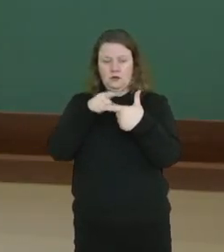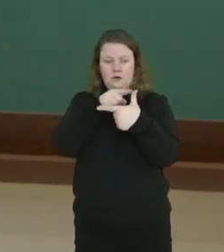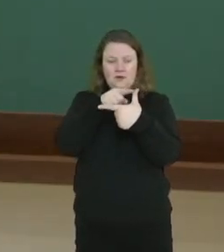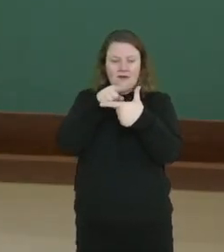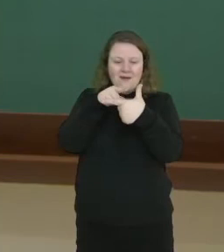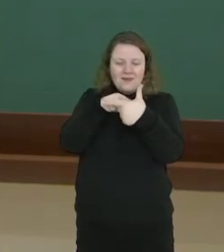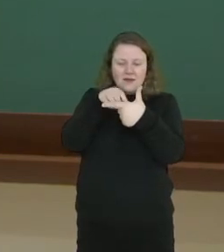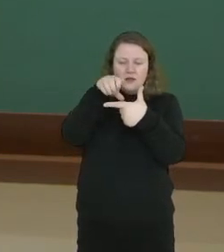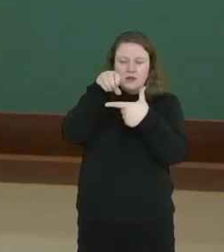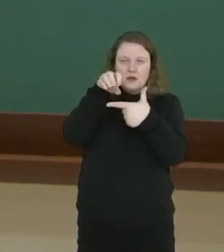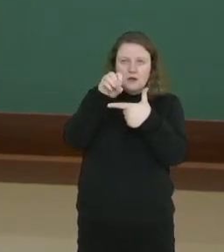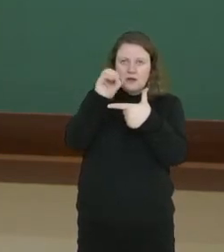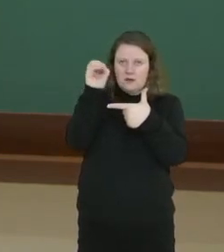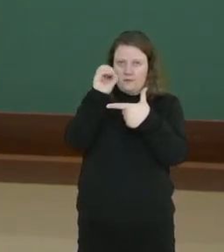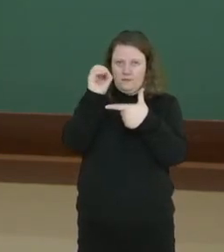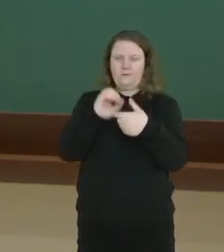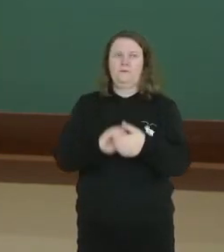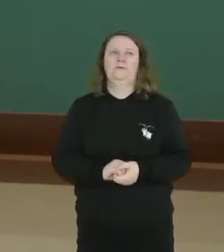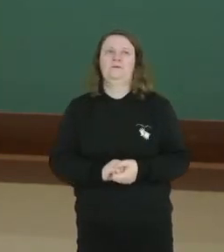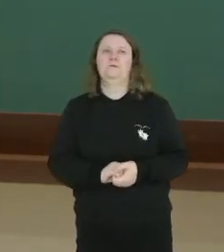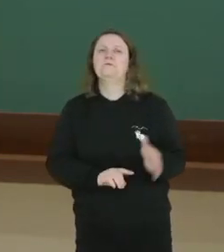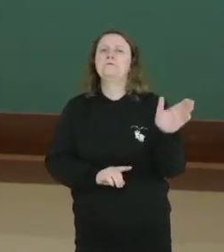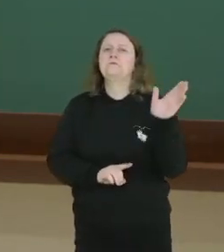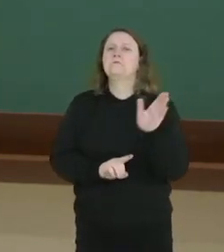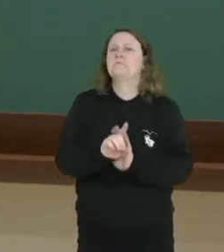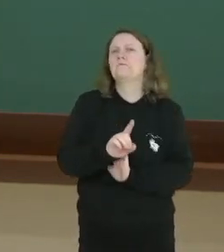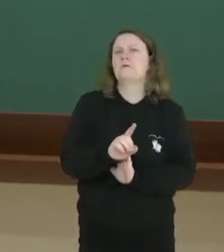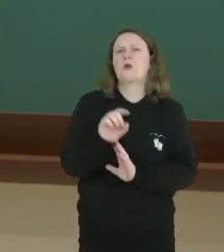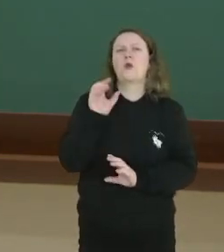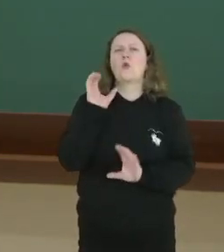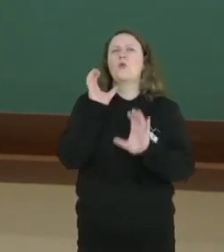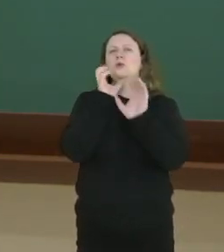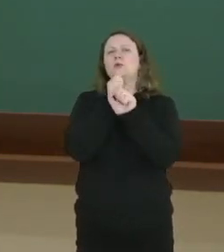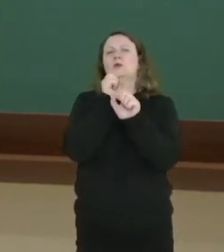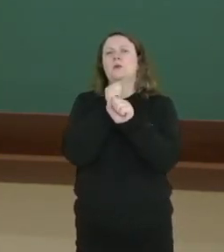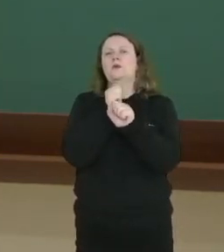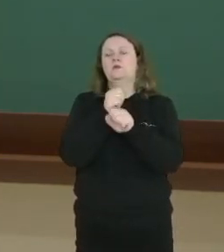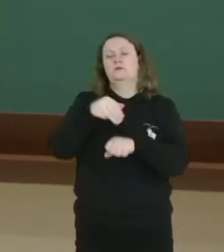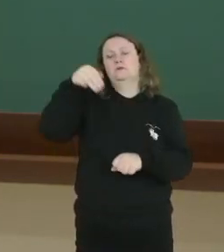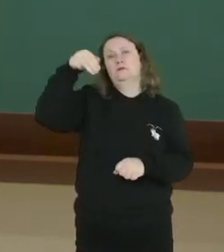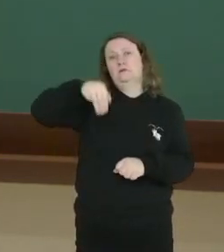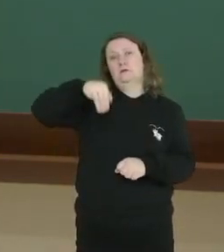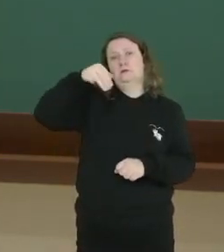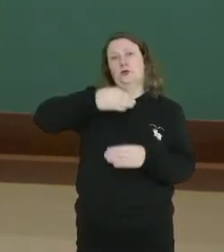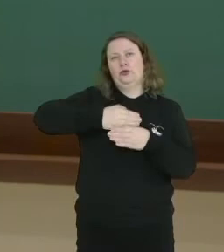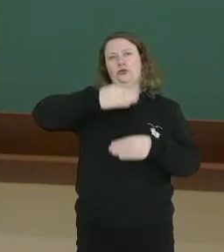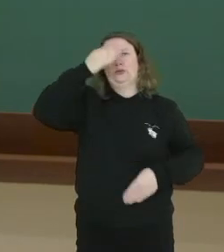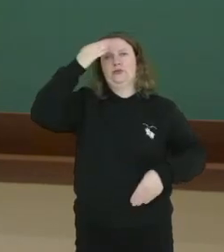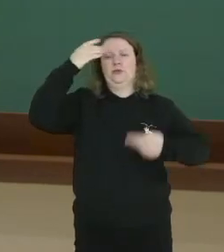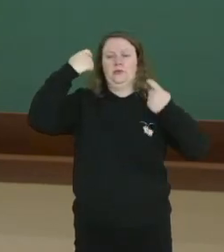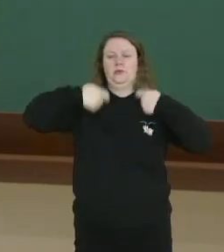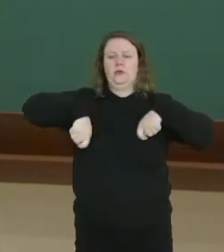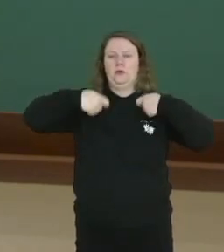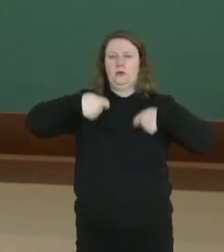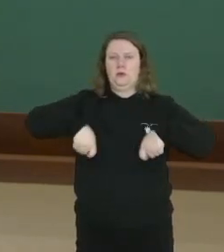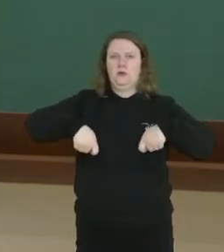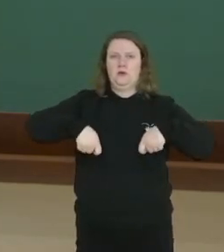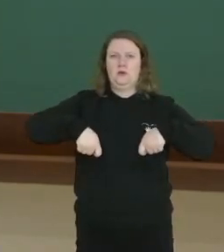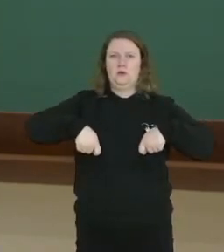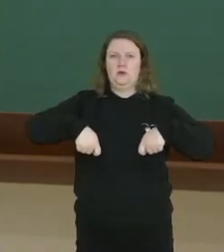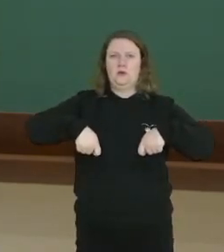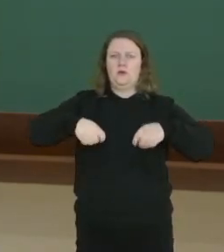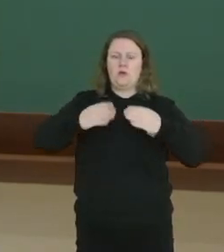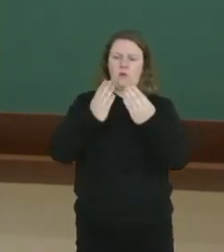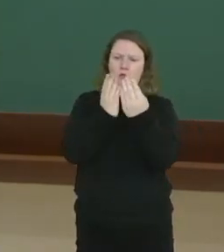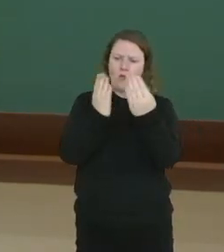graus, ok? E a pergunta é a seguinte: quantos metros de muros são necessários para cercar esse